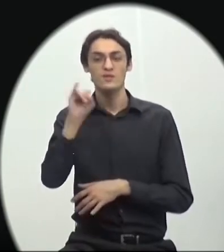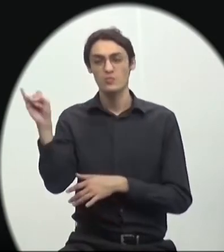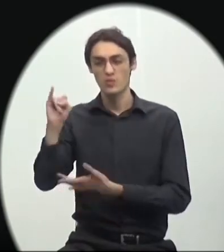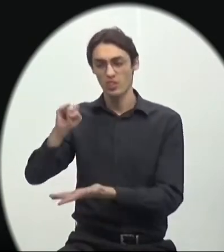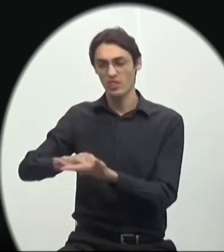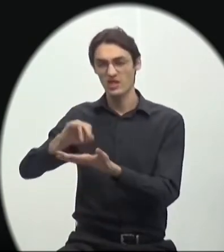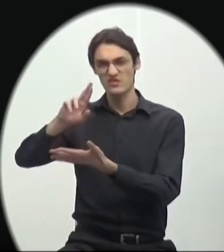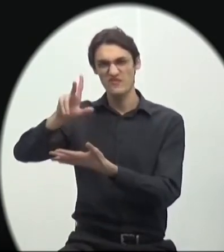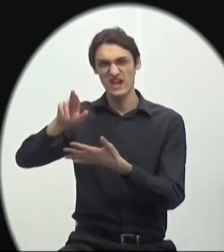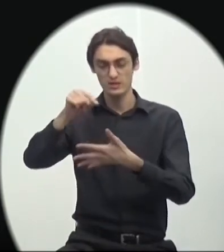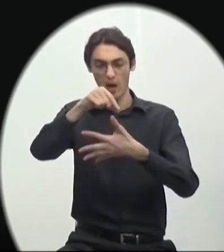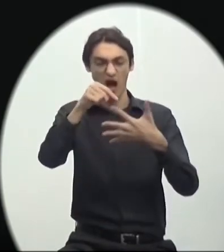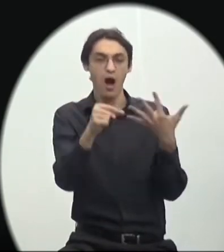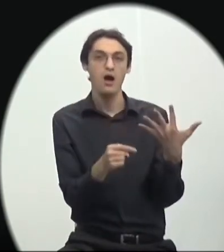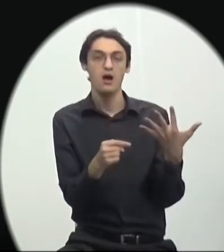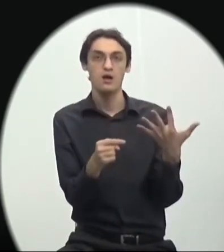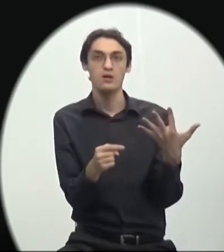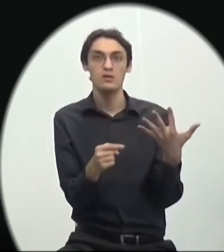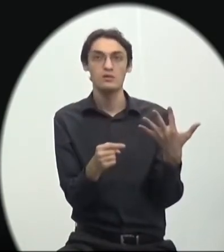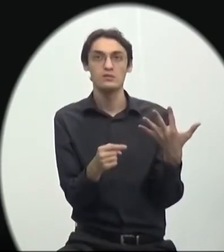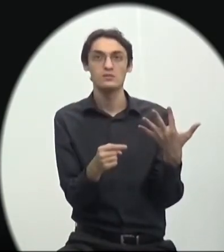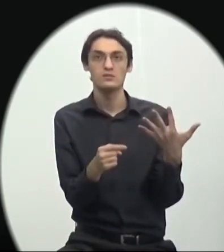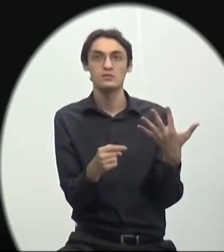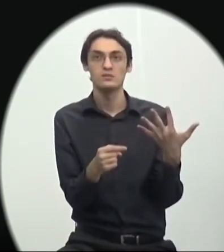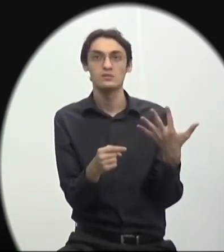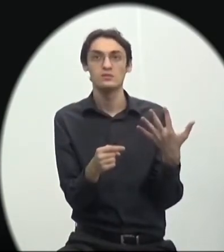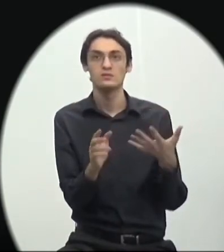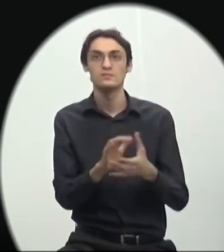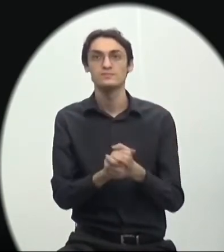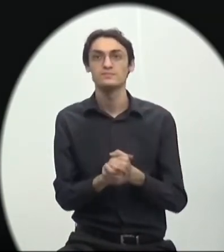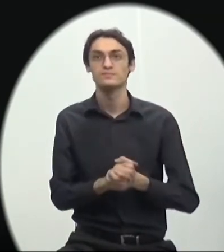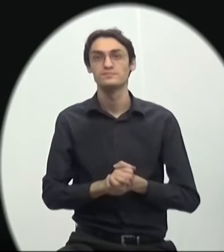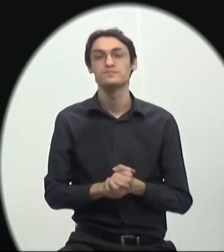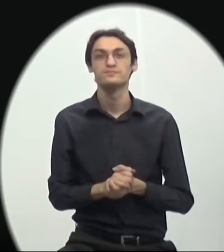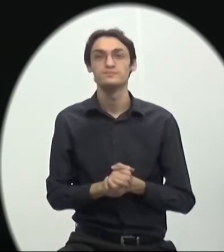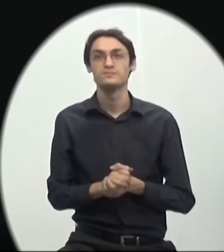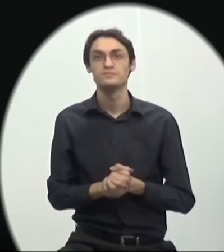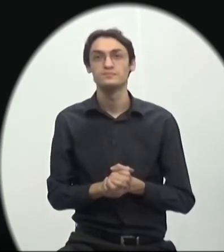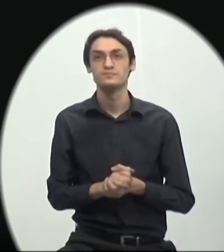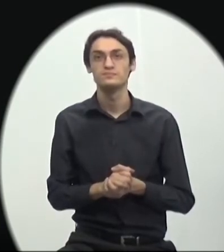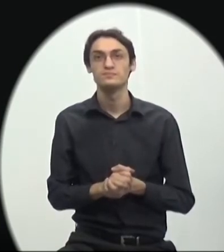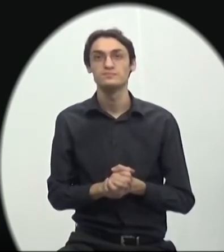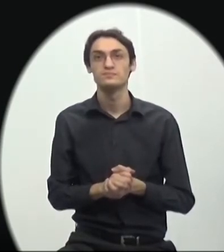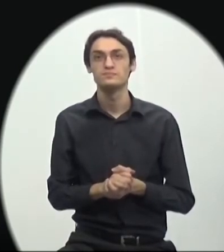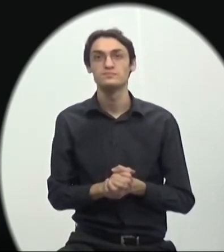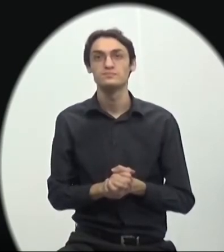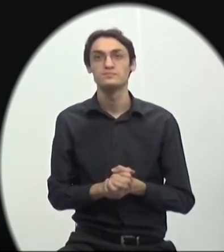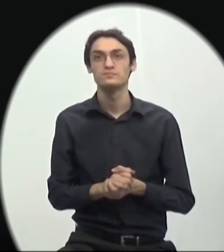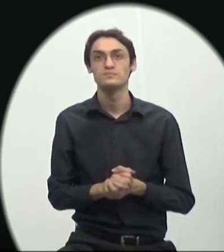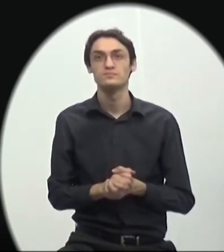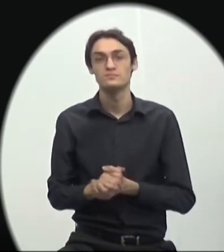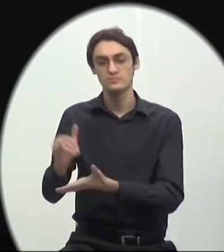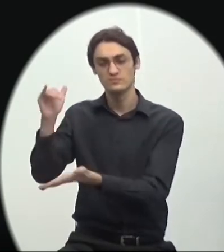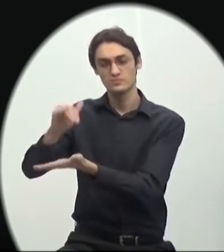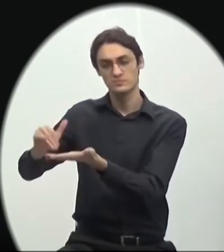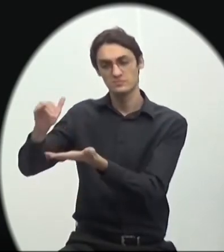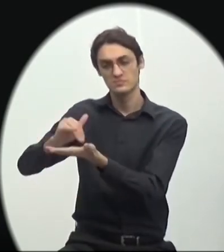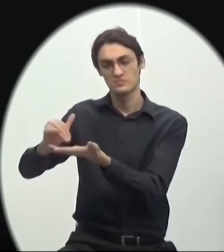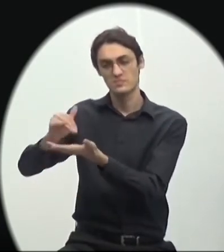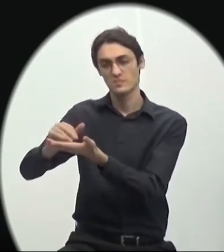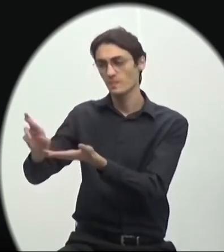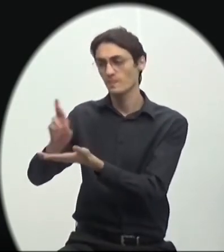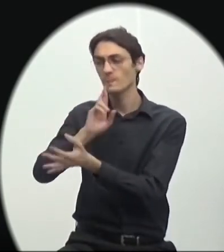e contribuições. Aí eu não vou entrar na questão aqui porque o secretário não quis responder